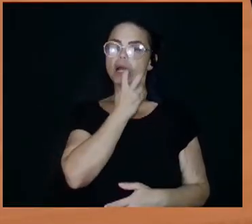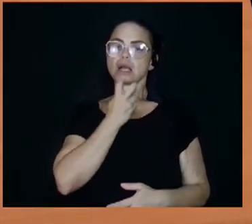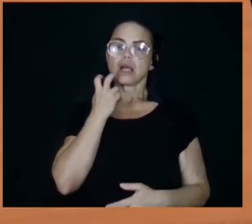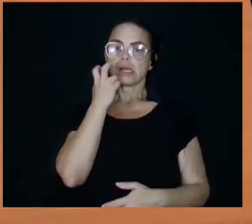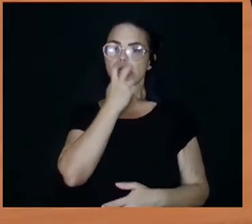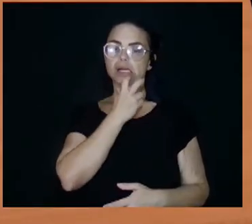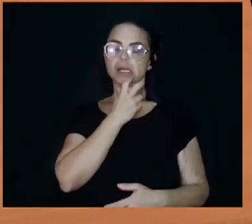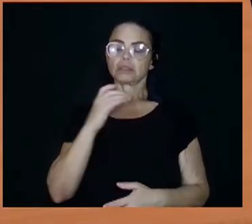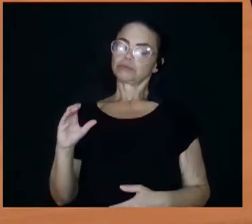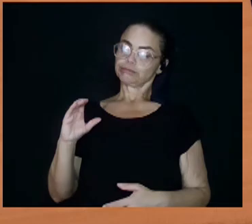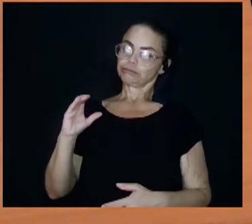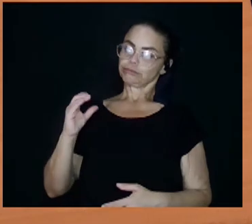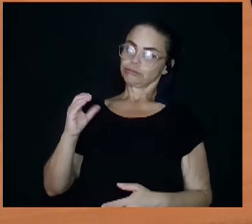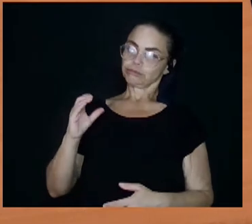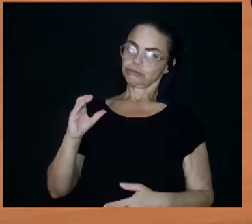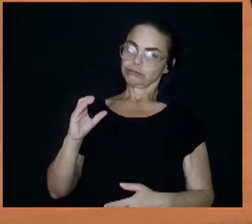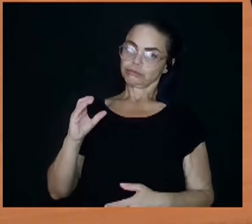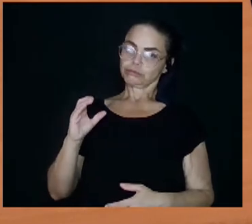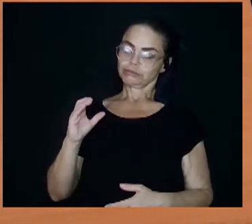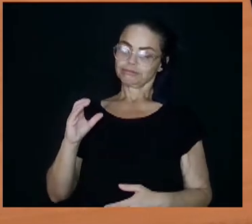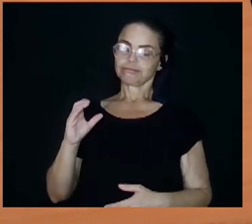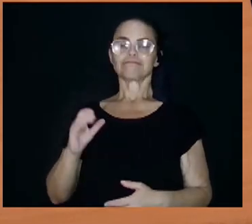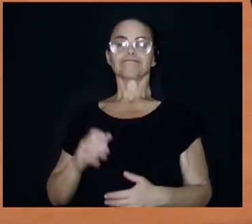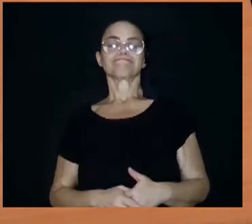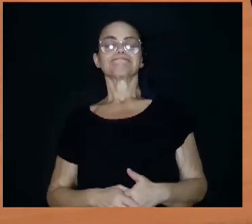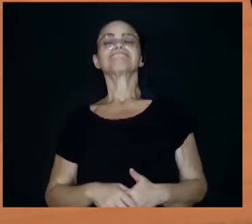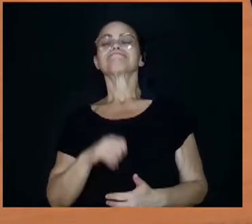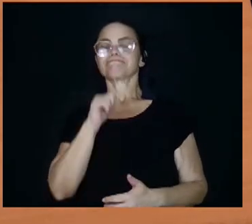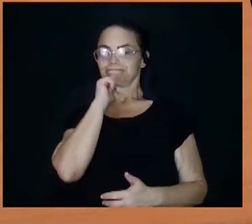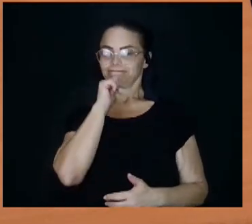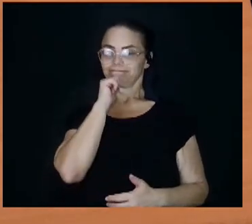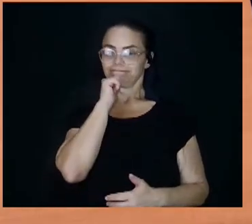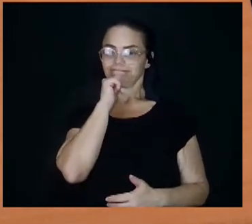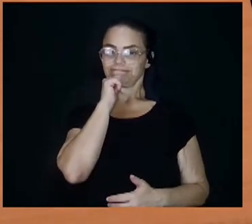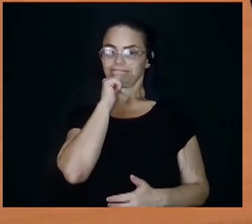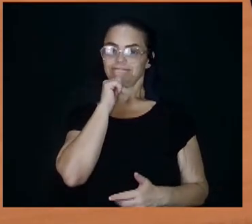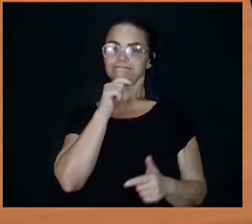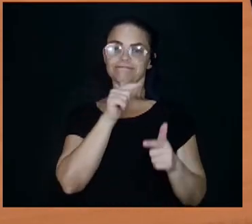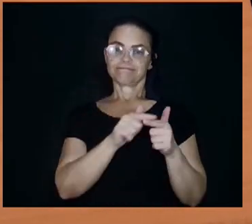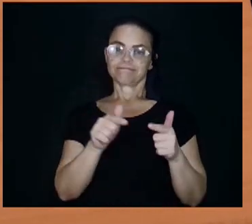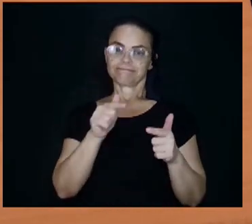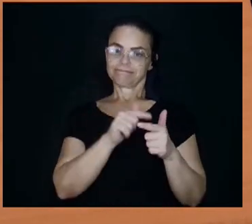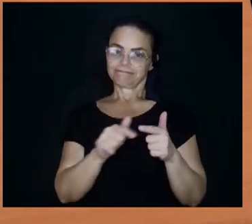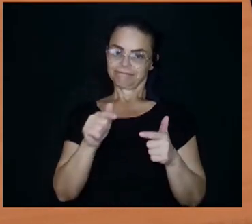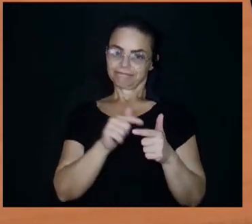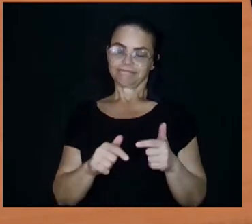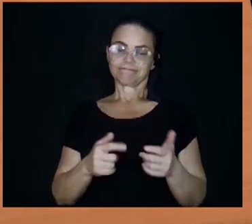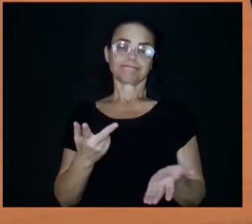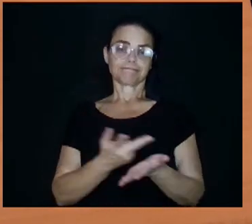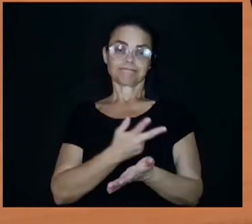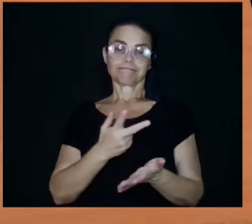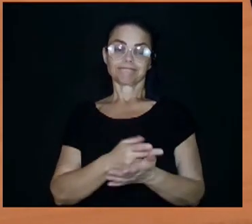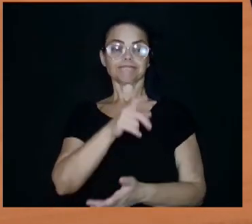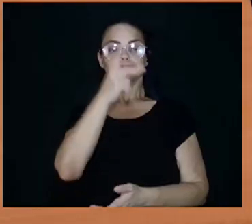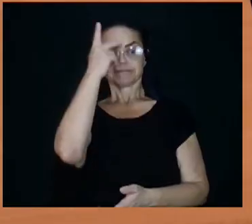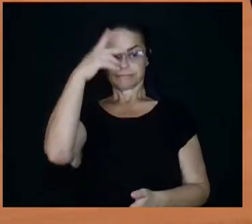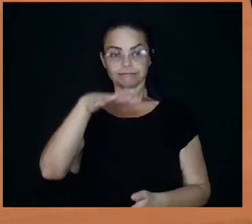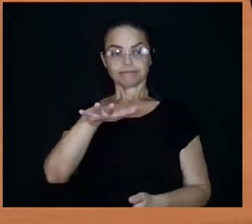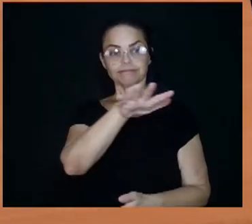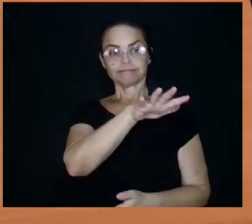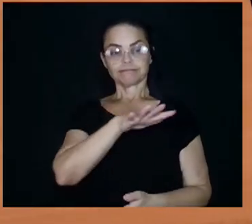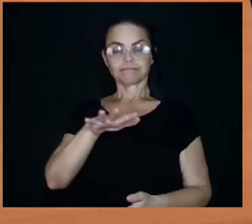sabe que hoje a gagueira ainda é erroneamente vista pela população, talvez por